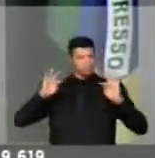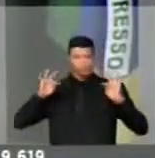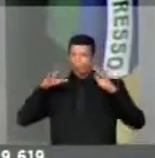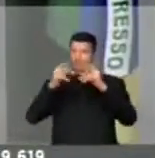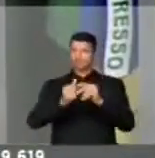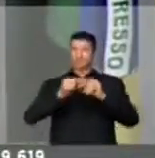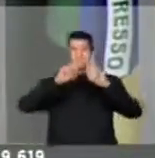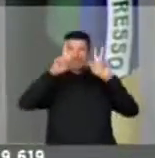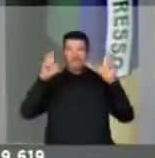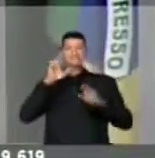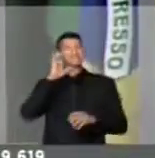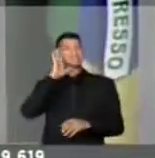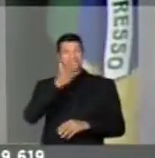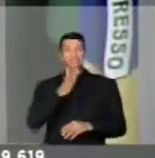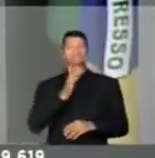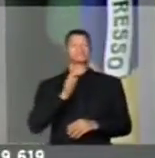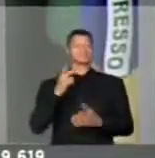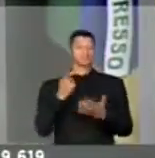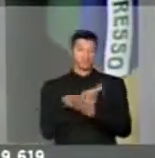os escândalos que foram